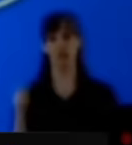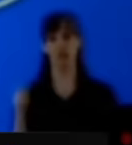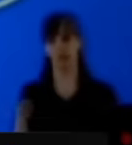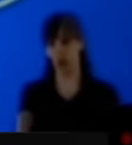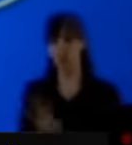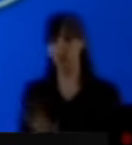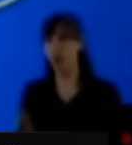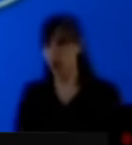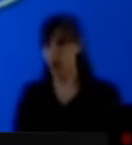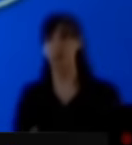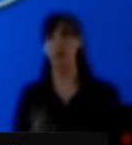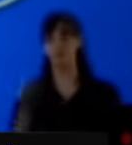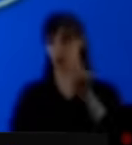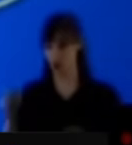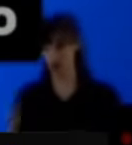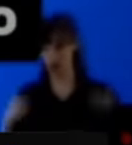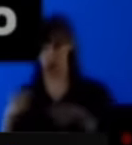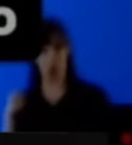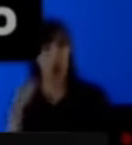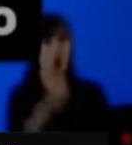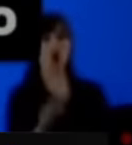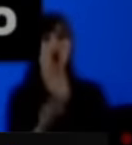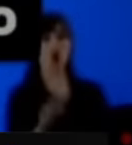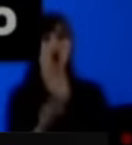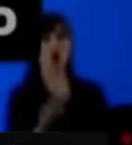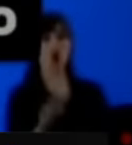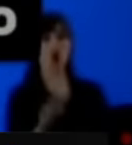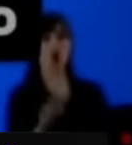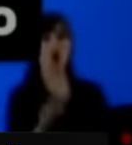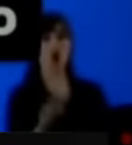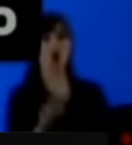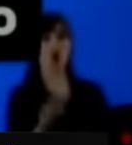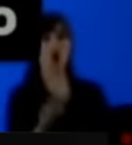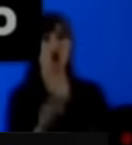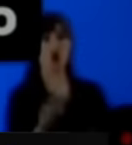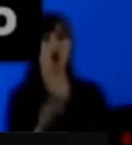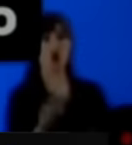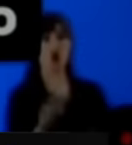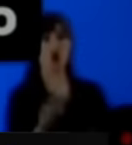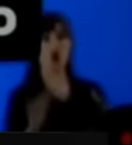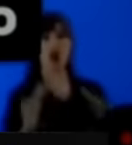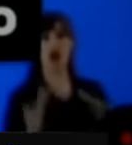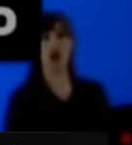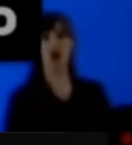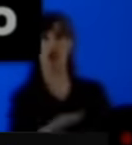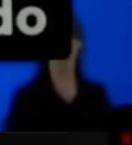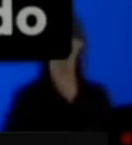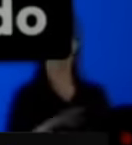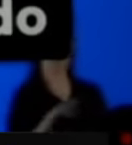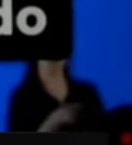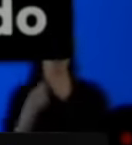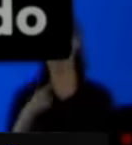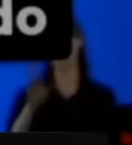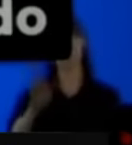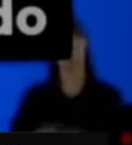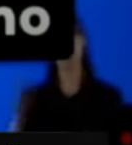conflito. Sostienen que los seres humanos dañamos el planeta. Dizem que o ser humano destrói o planeta. Que deve ser